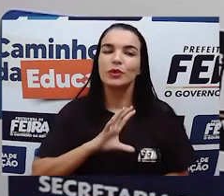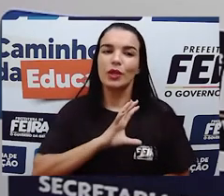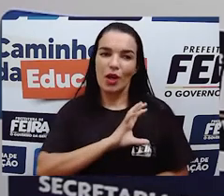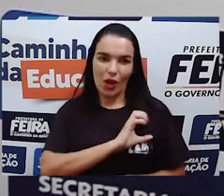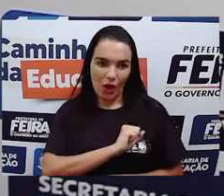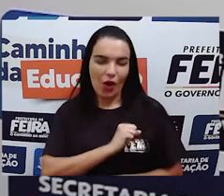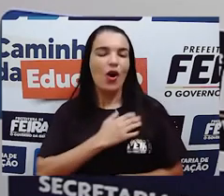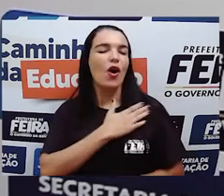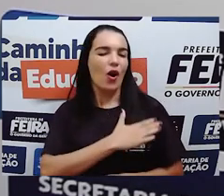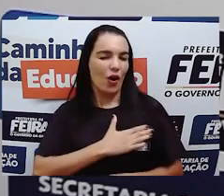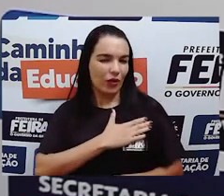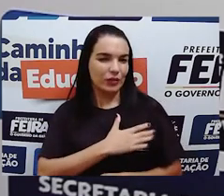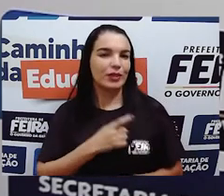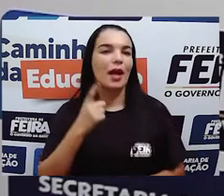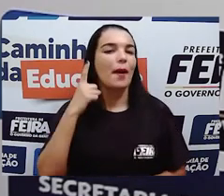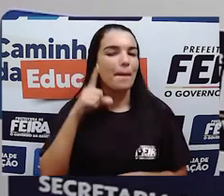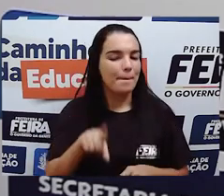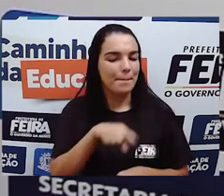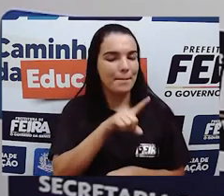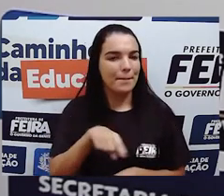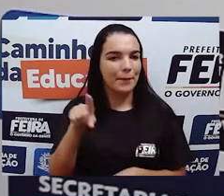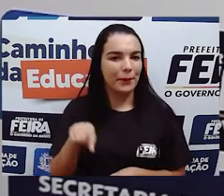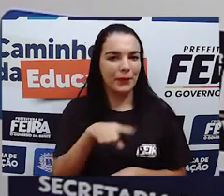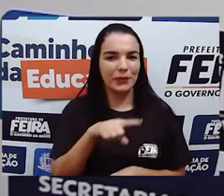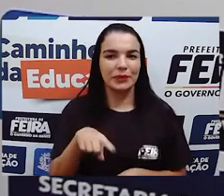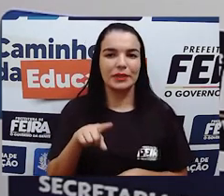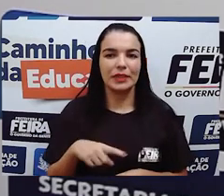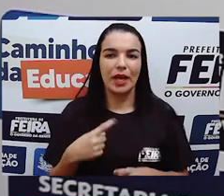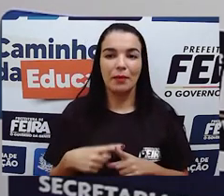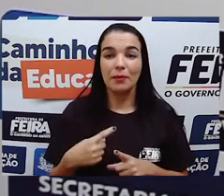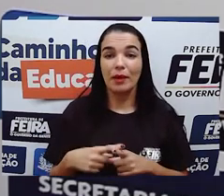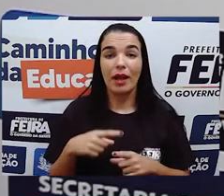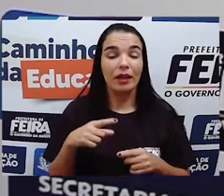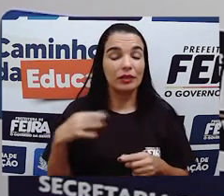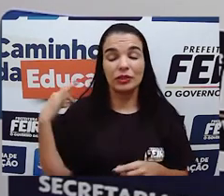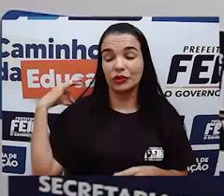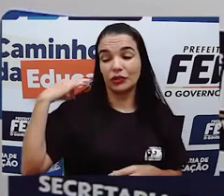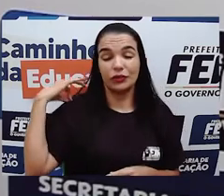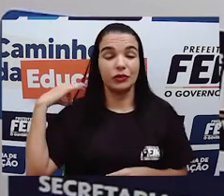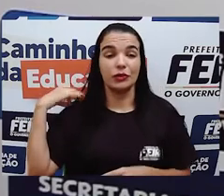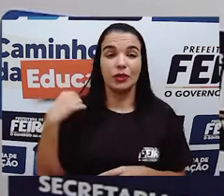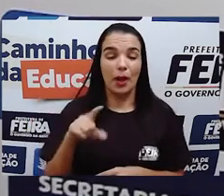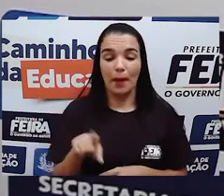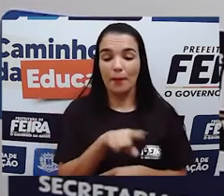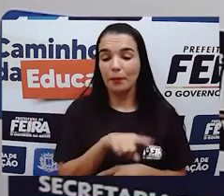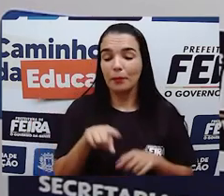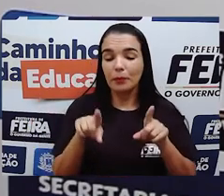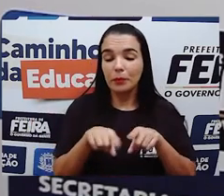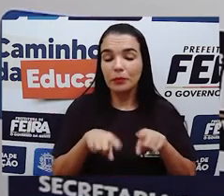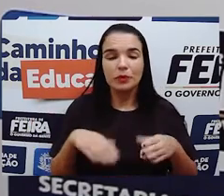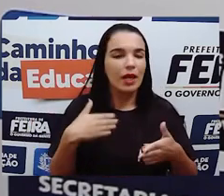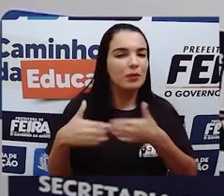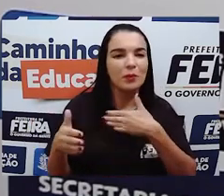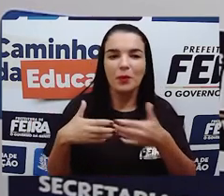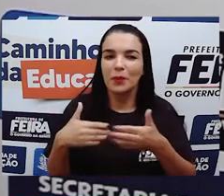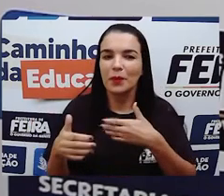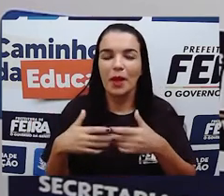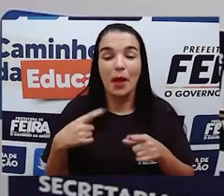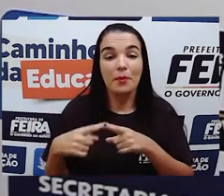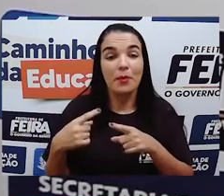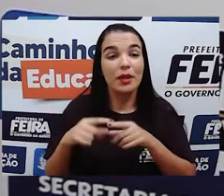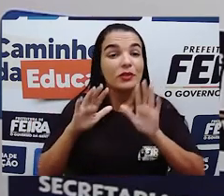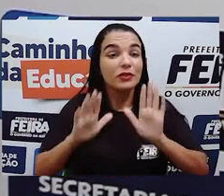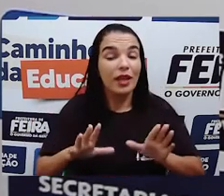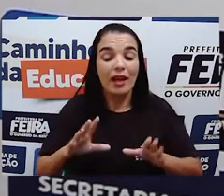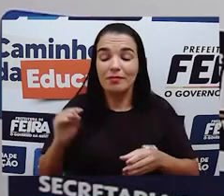estilo, todo mundo tem um momento específico de ouvir música, porque a música faz parte do